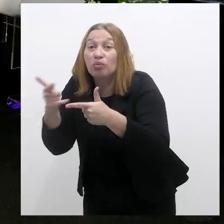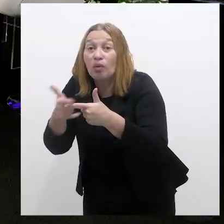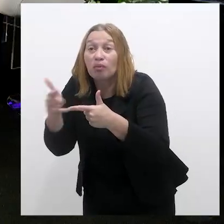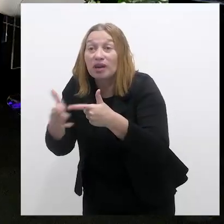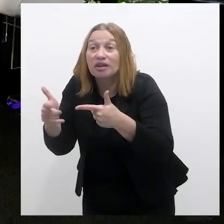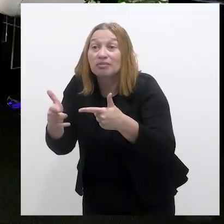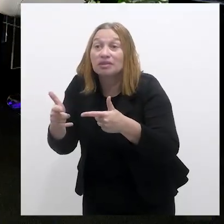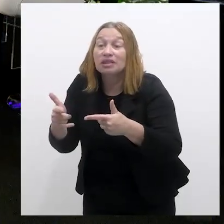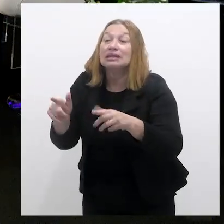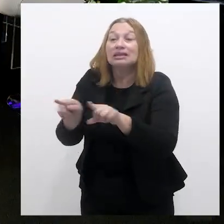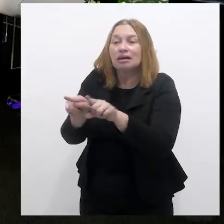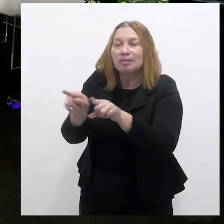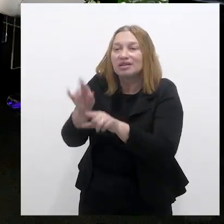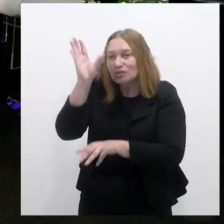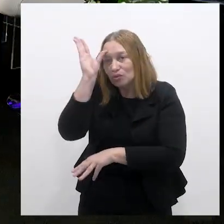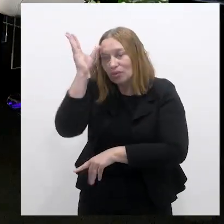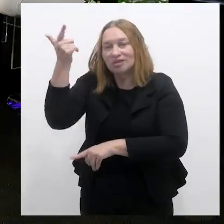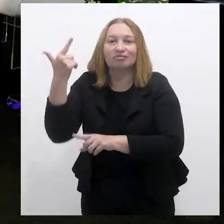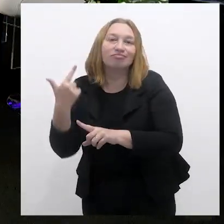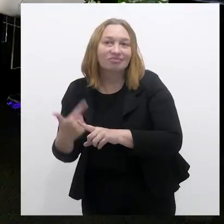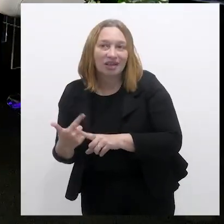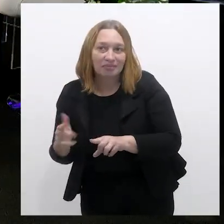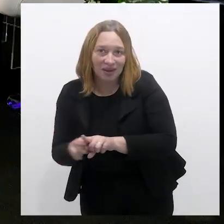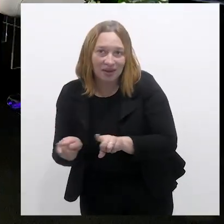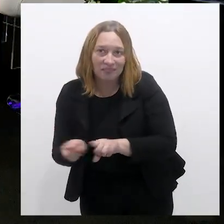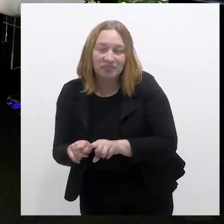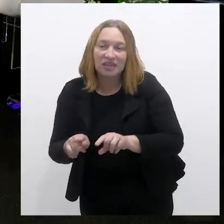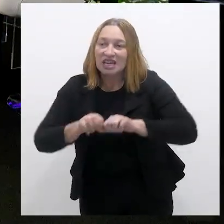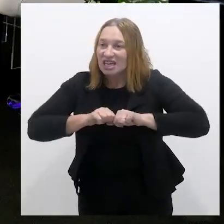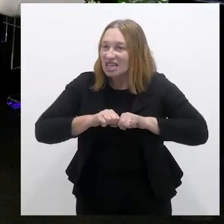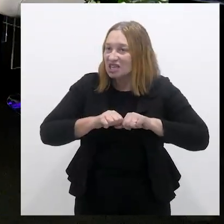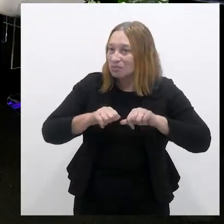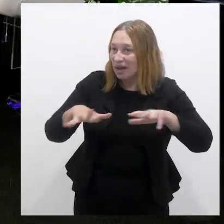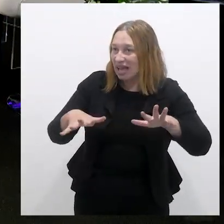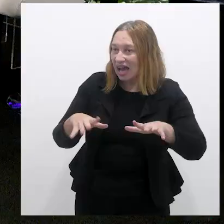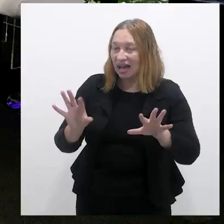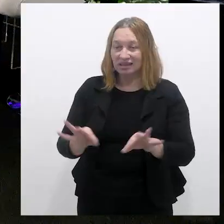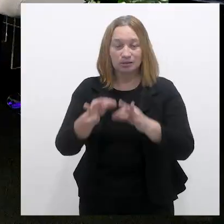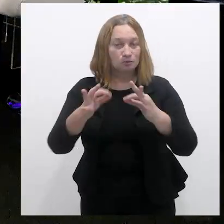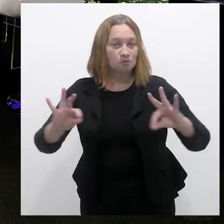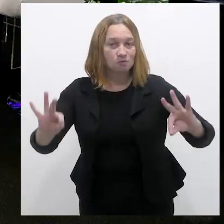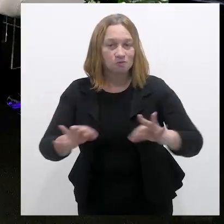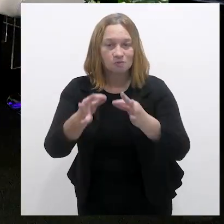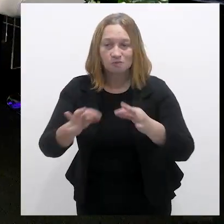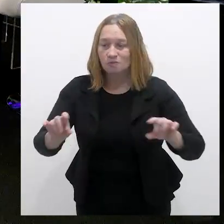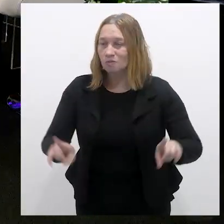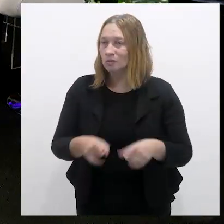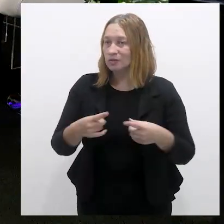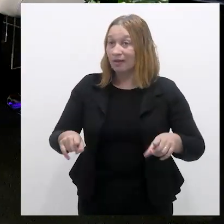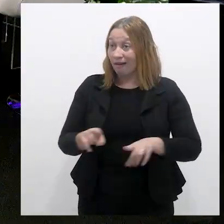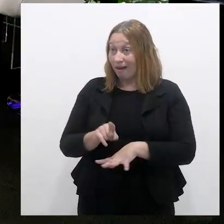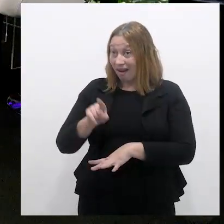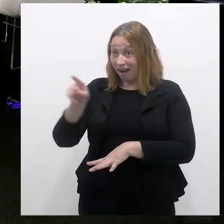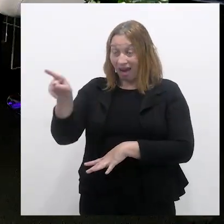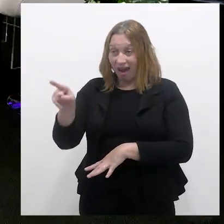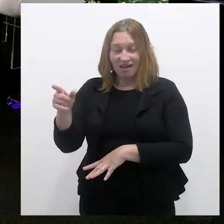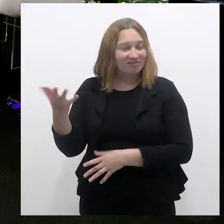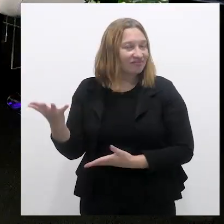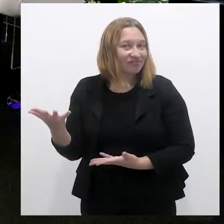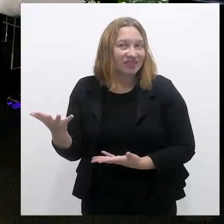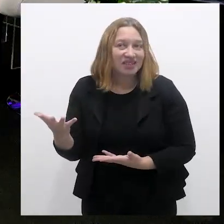muitos problemas e a essência de muitas soluções também, né? E levar essa música lá, olha que coisa,